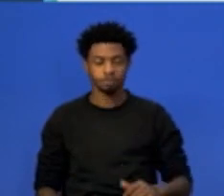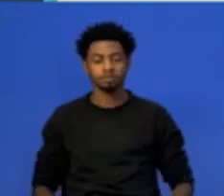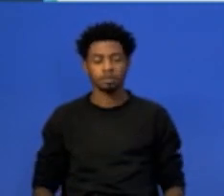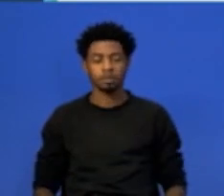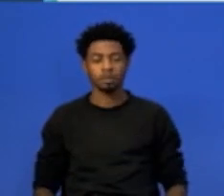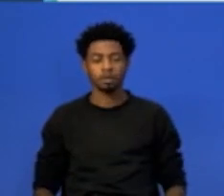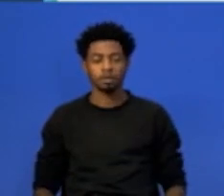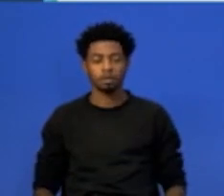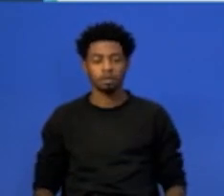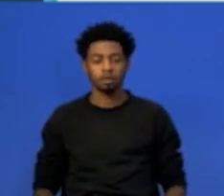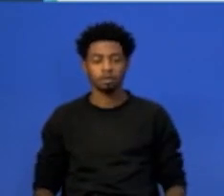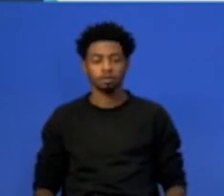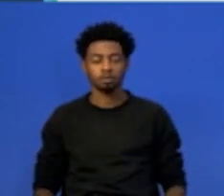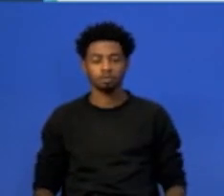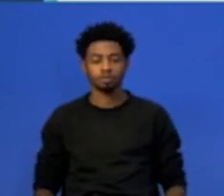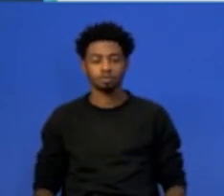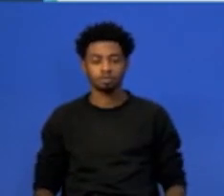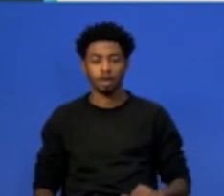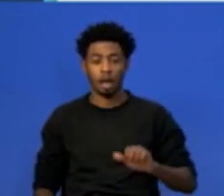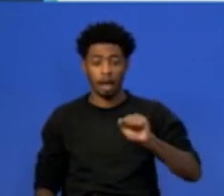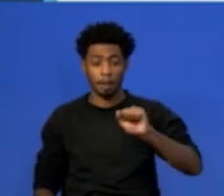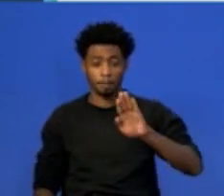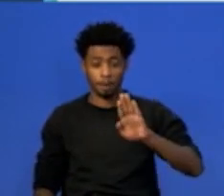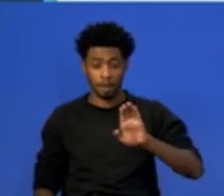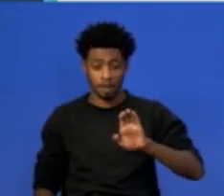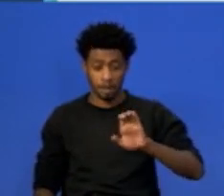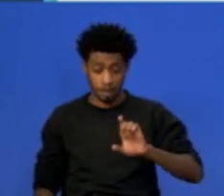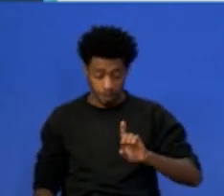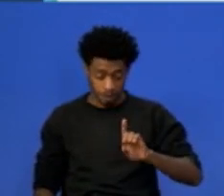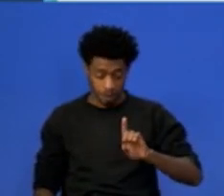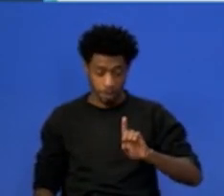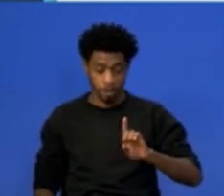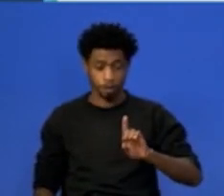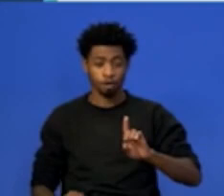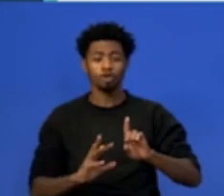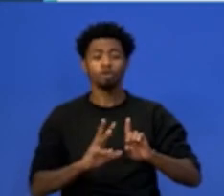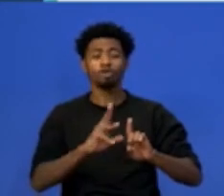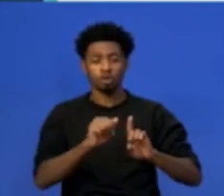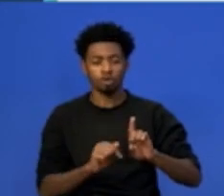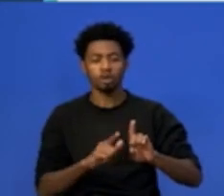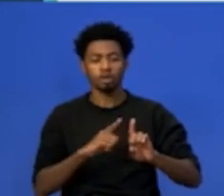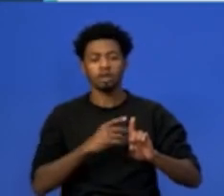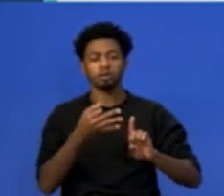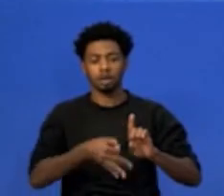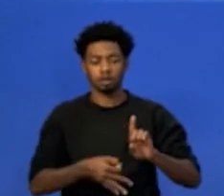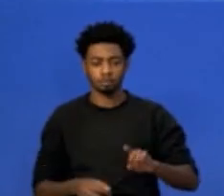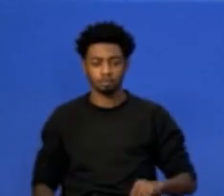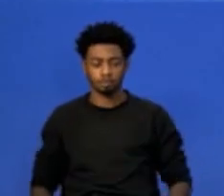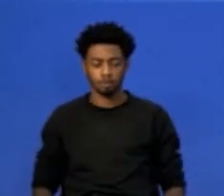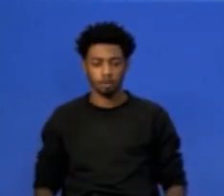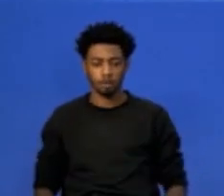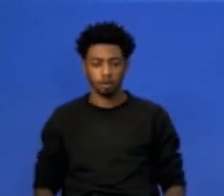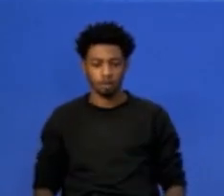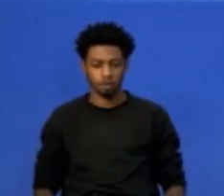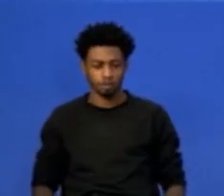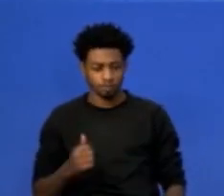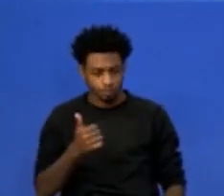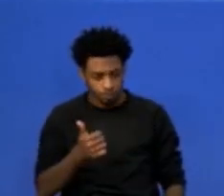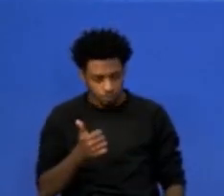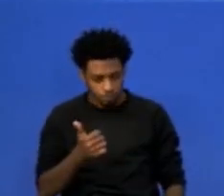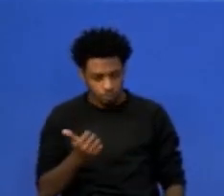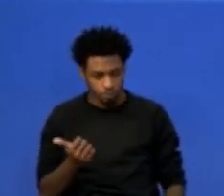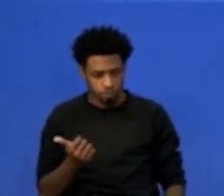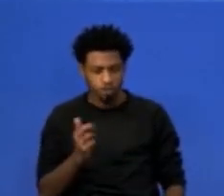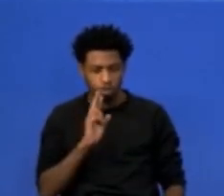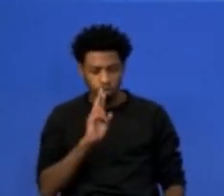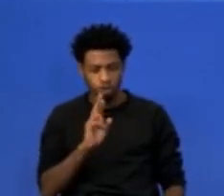E. Todas as alternativas anteriores estão corretas. Espero que você tenha acertado